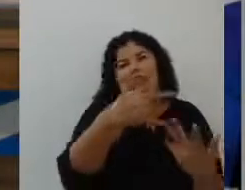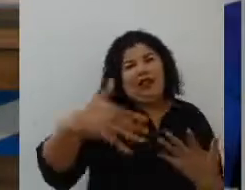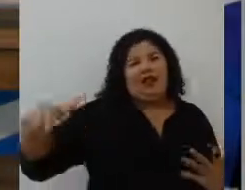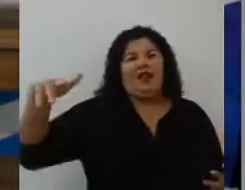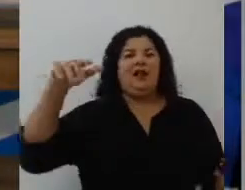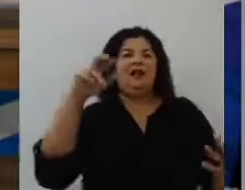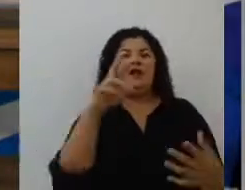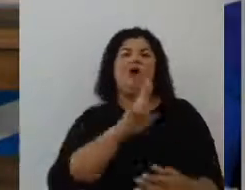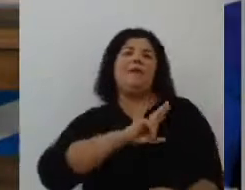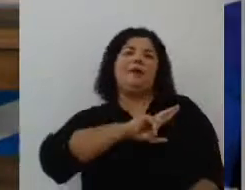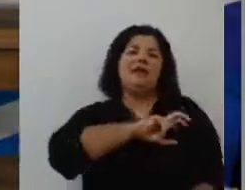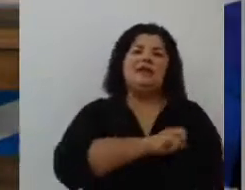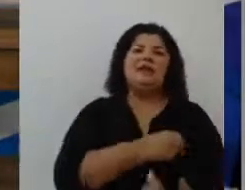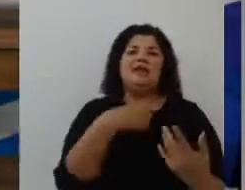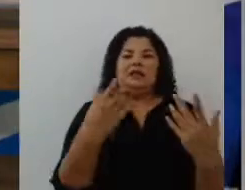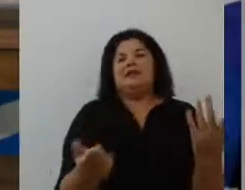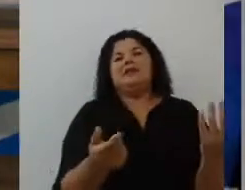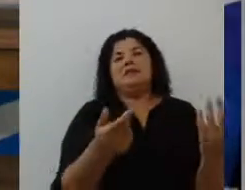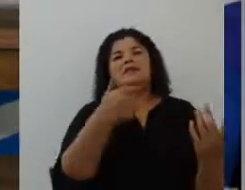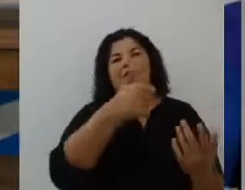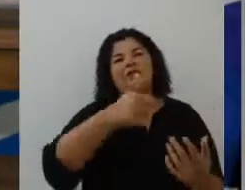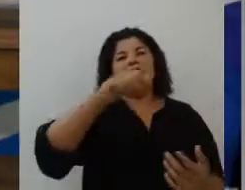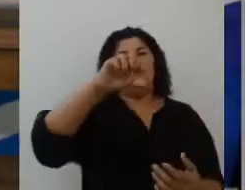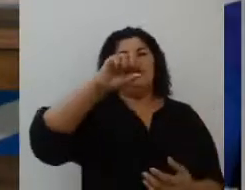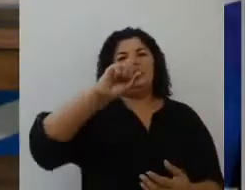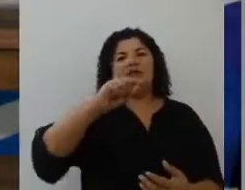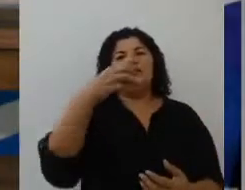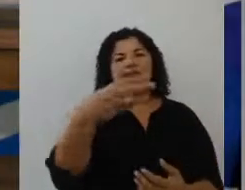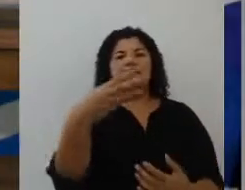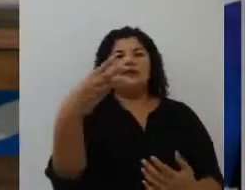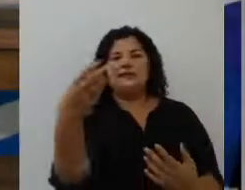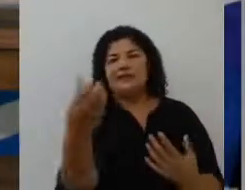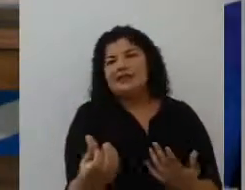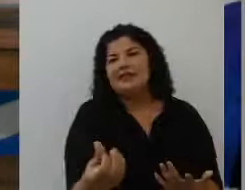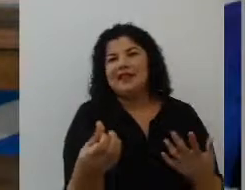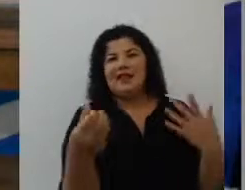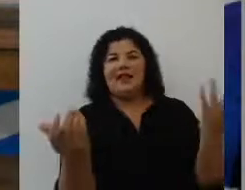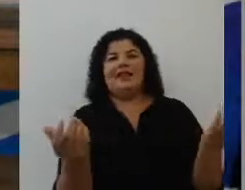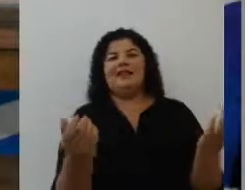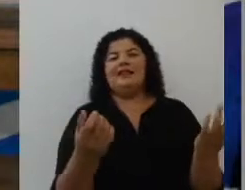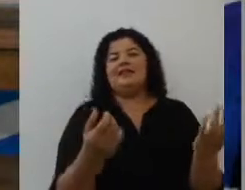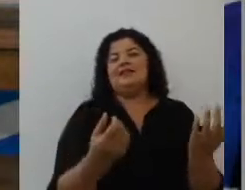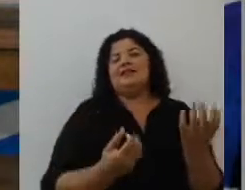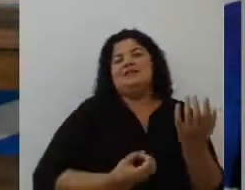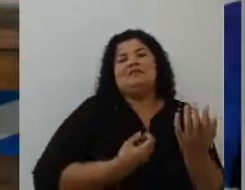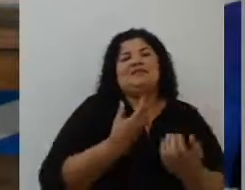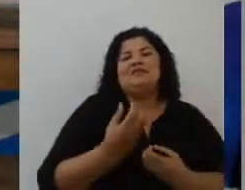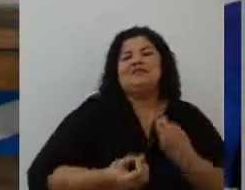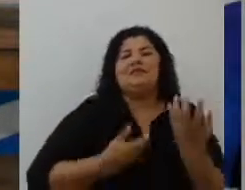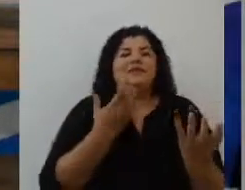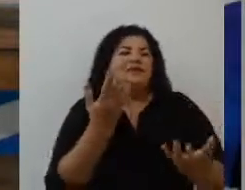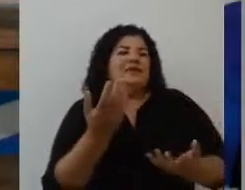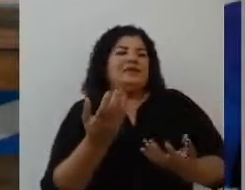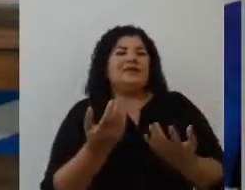1836, do Gonçalves de Magalhães, né? Que é os Suspiros Poéticos e Saudades. Aí